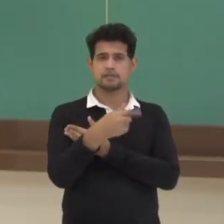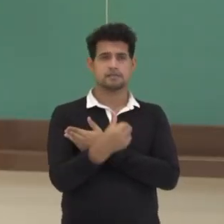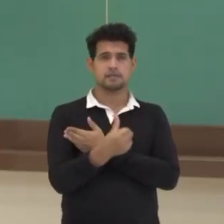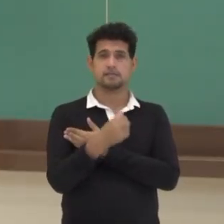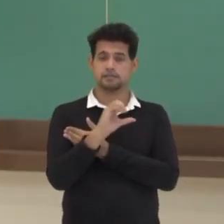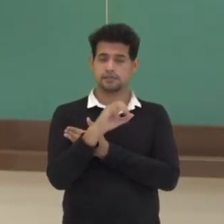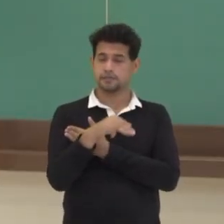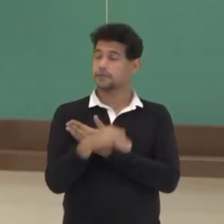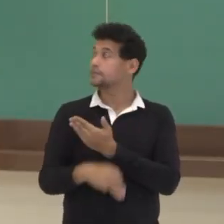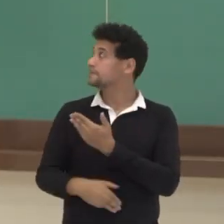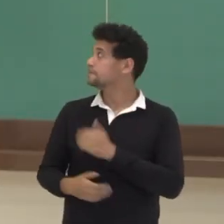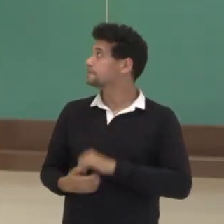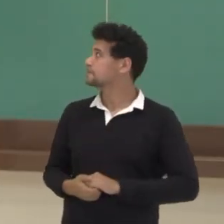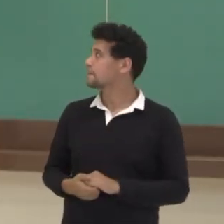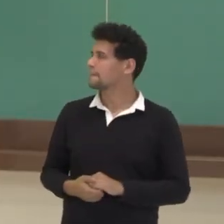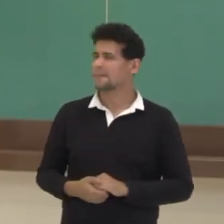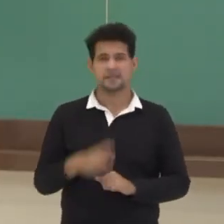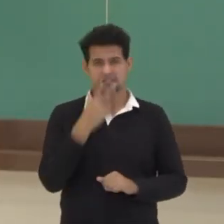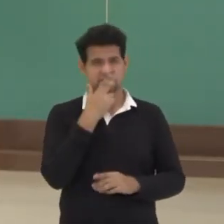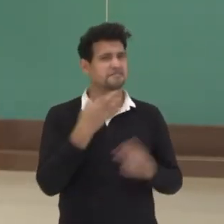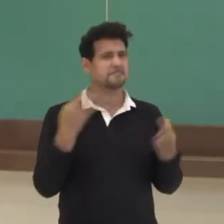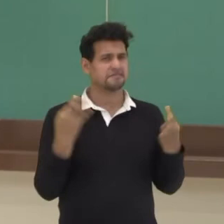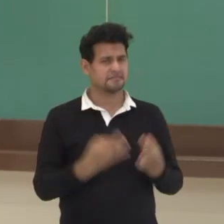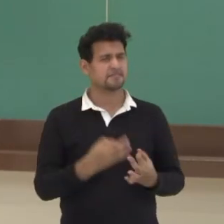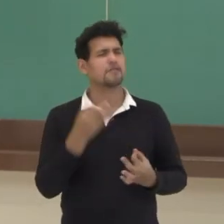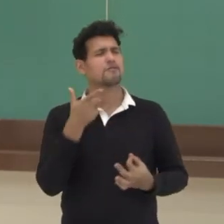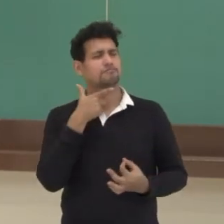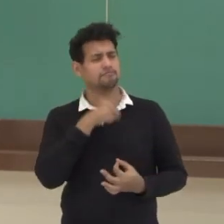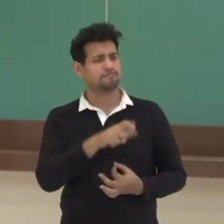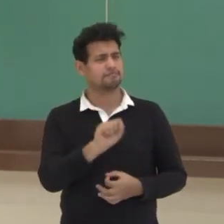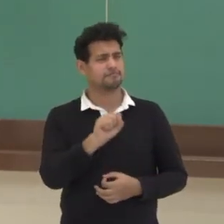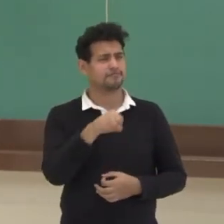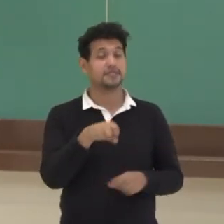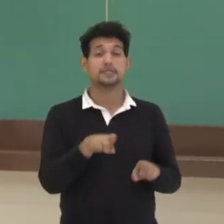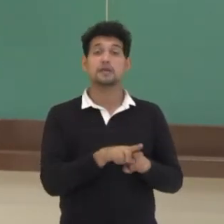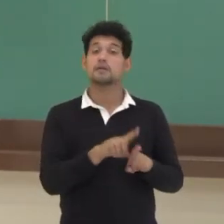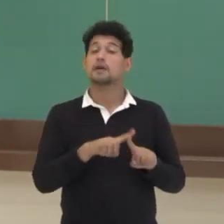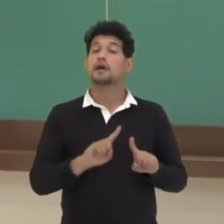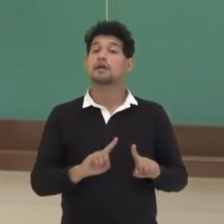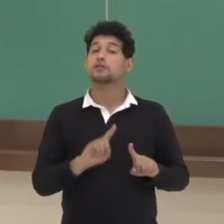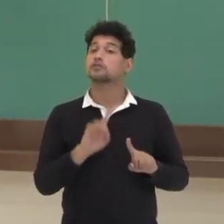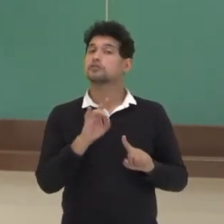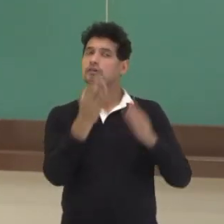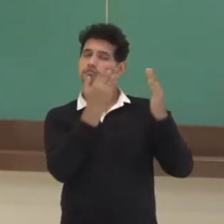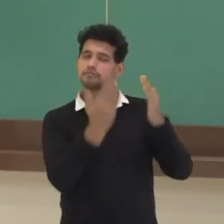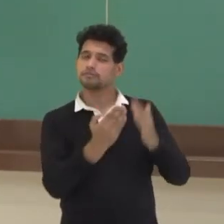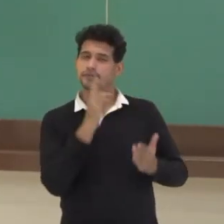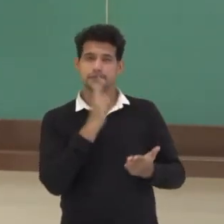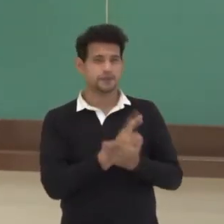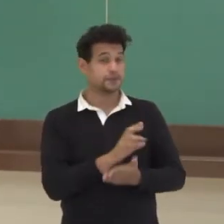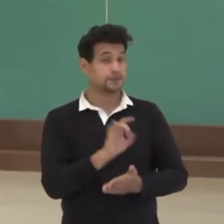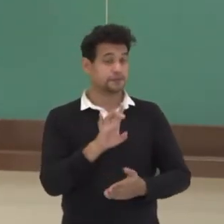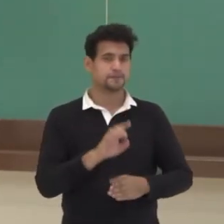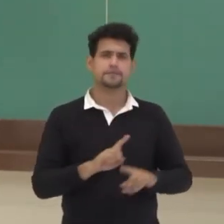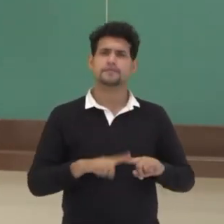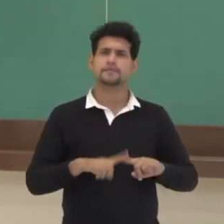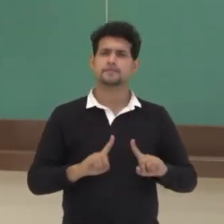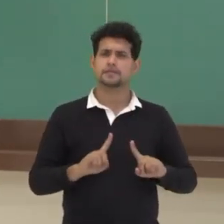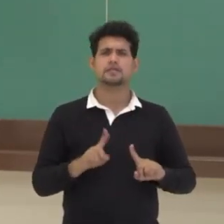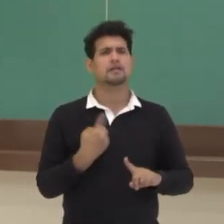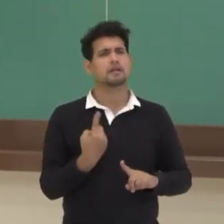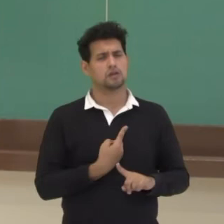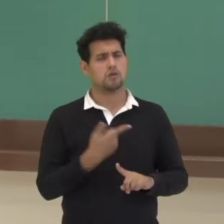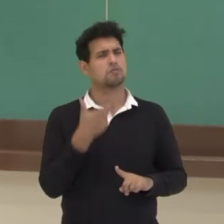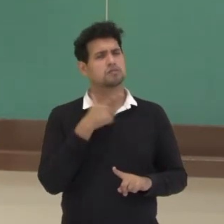263,76 centímetros. Tenho certeza aí que você mandou muito bem e somente conferiu o resultado. Mas para que a gente